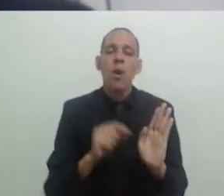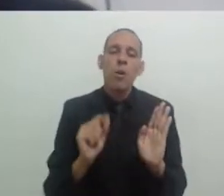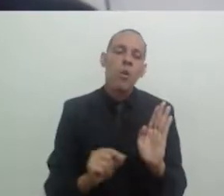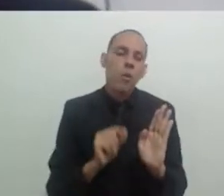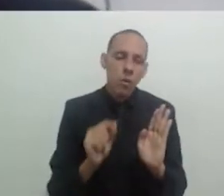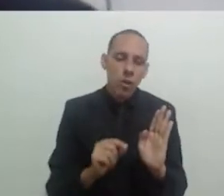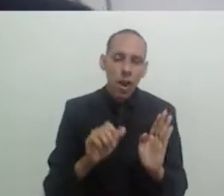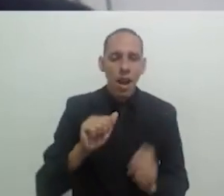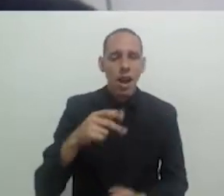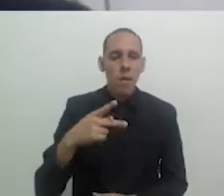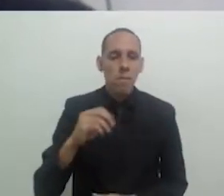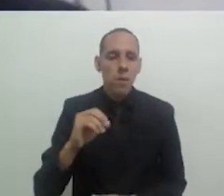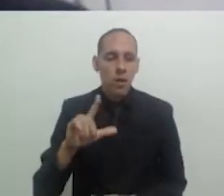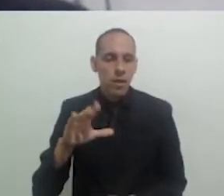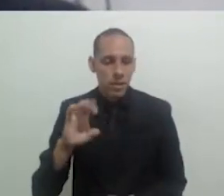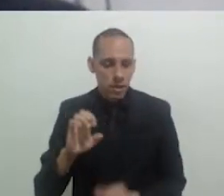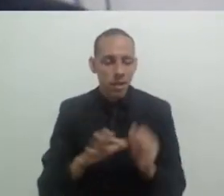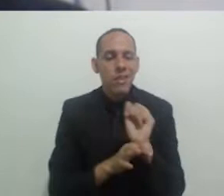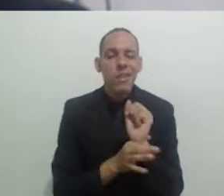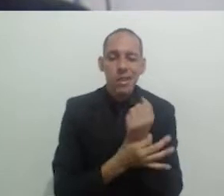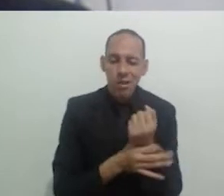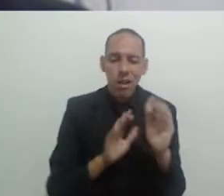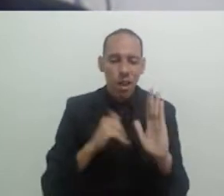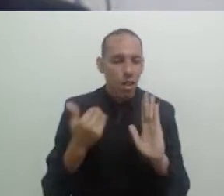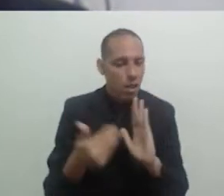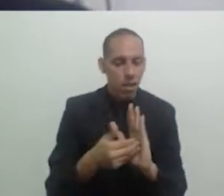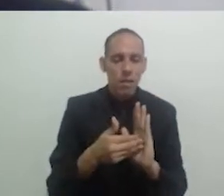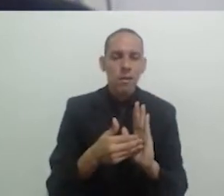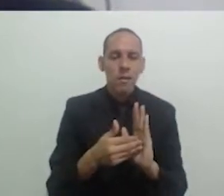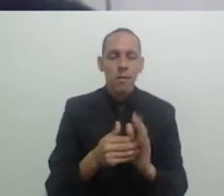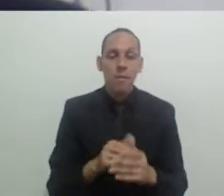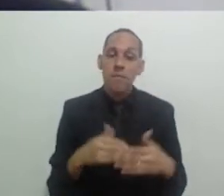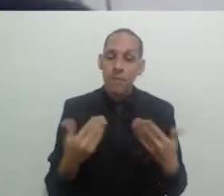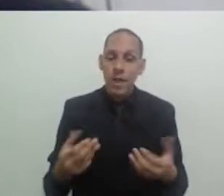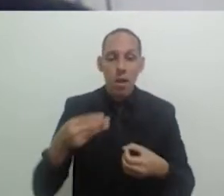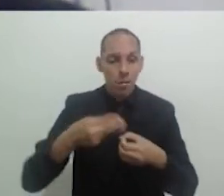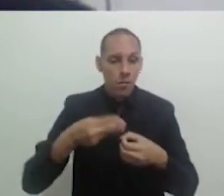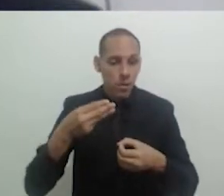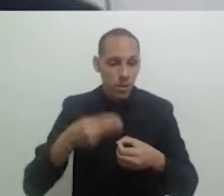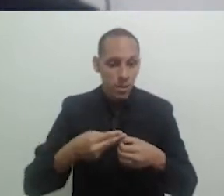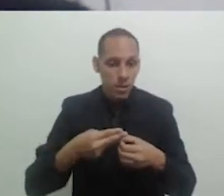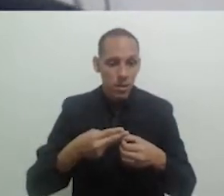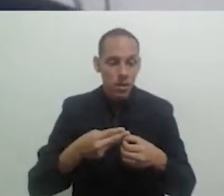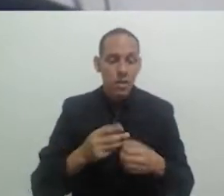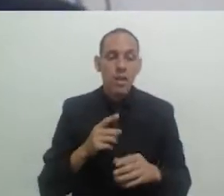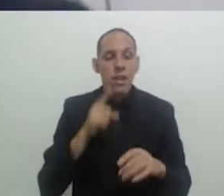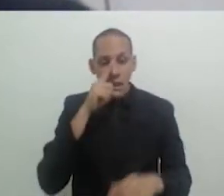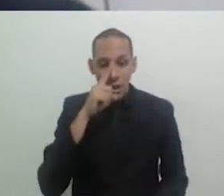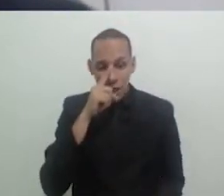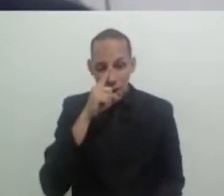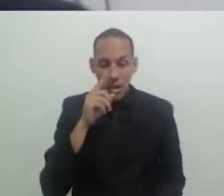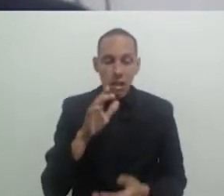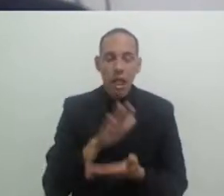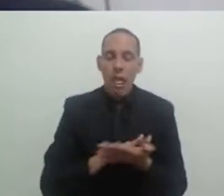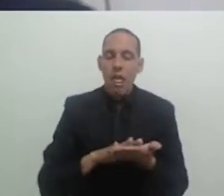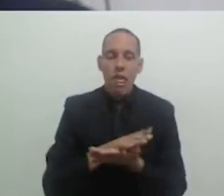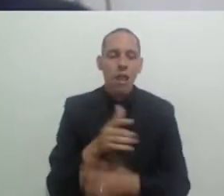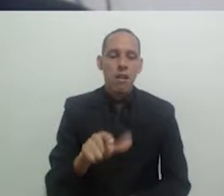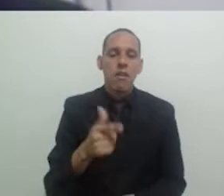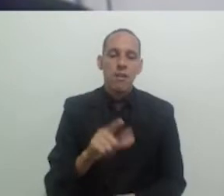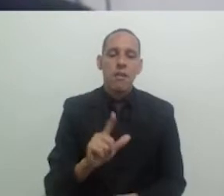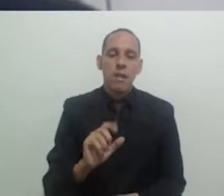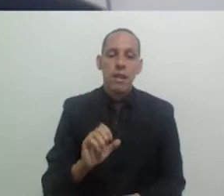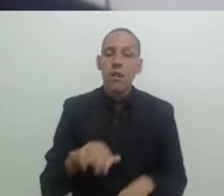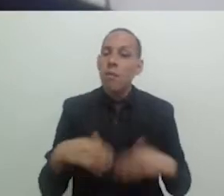garantia integral. Ou seja, o município não correria nenhum risco em realizar esse pagamento, entre aspas, de forma